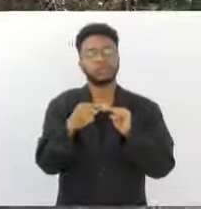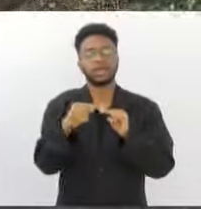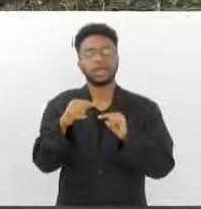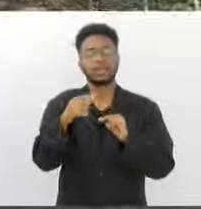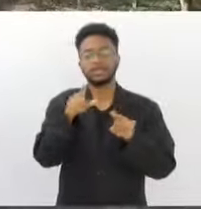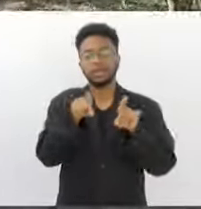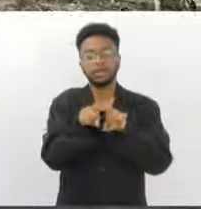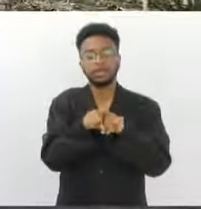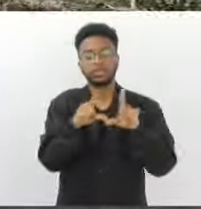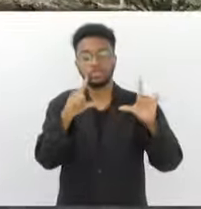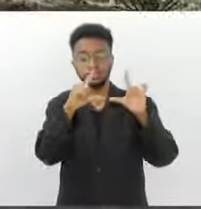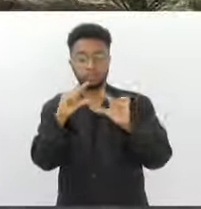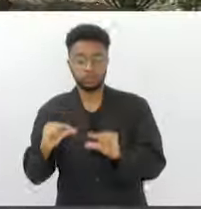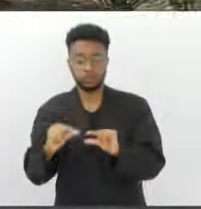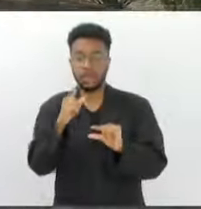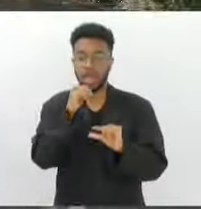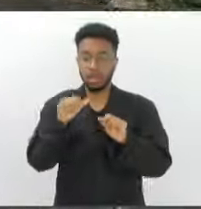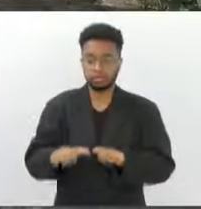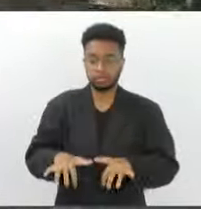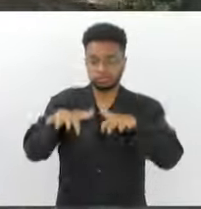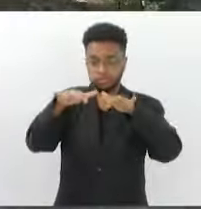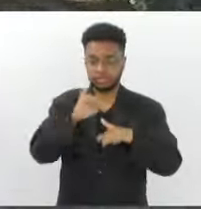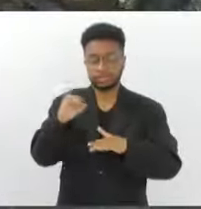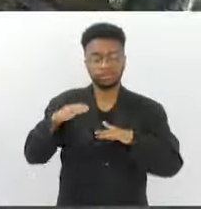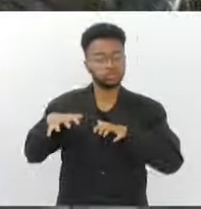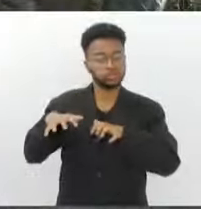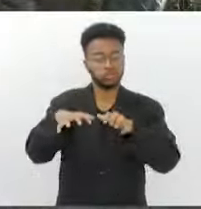os alagamentos durante os temporais de verão.